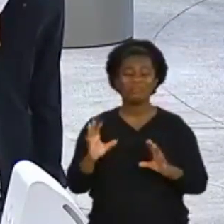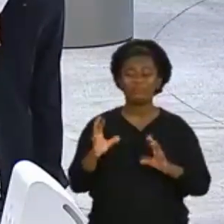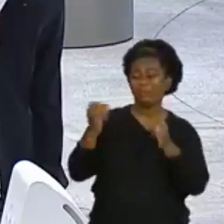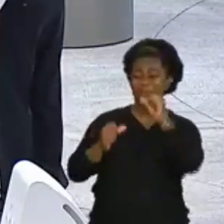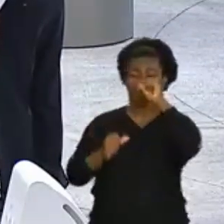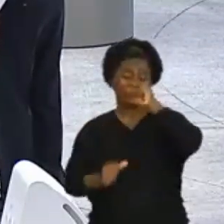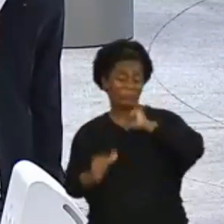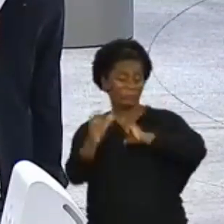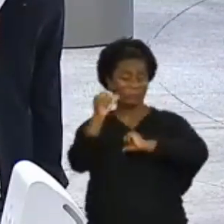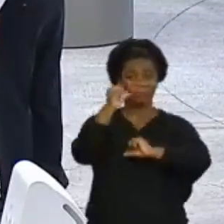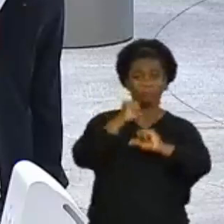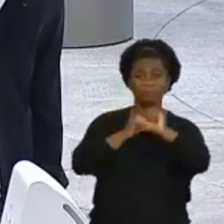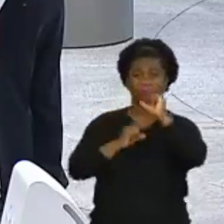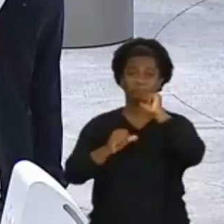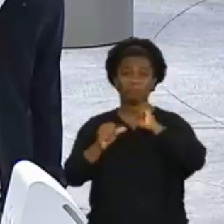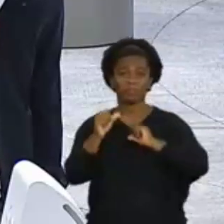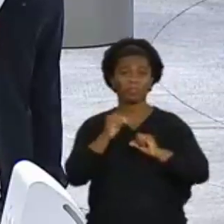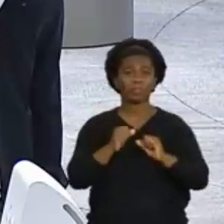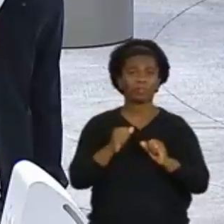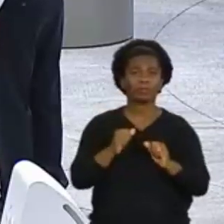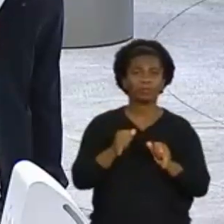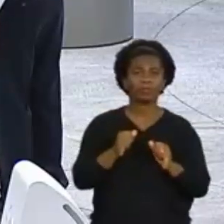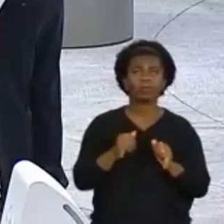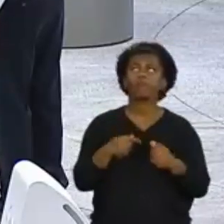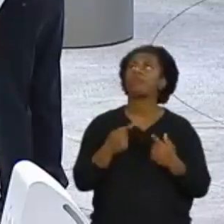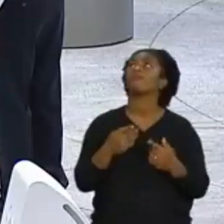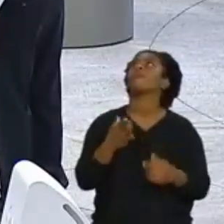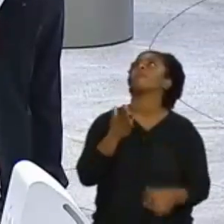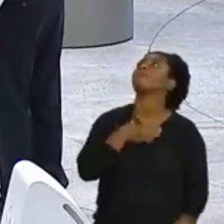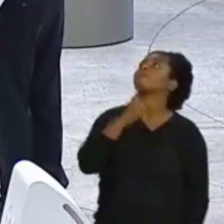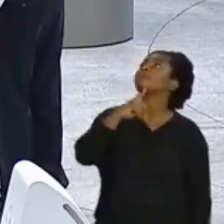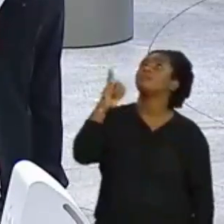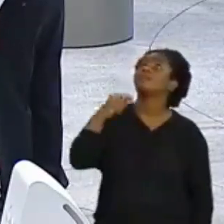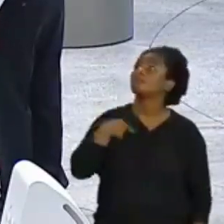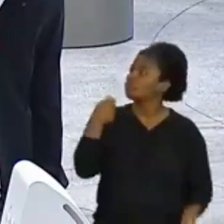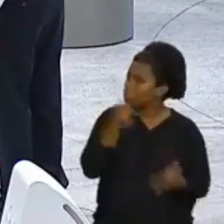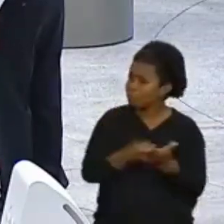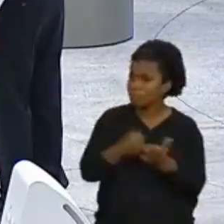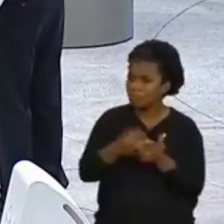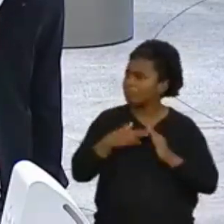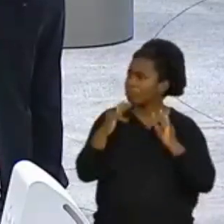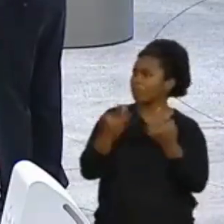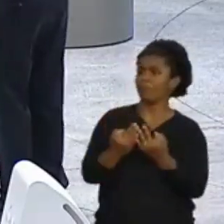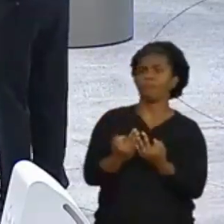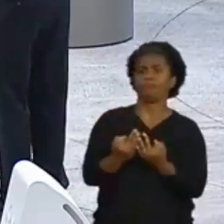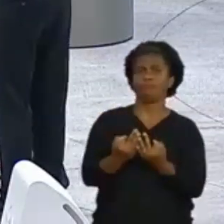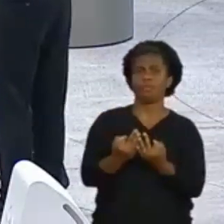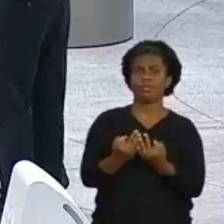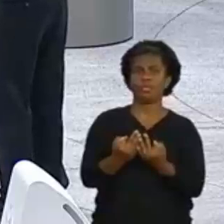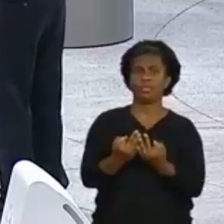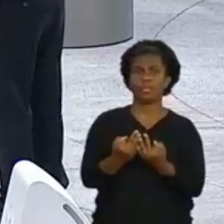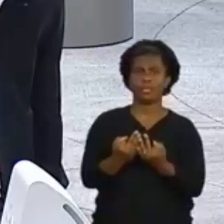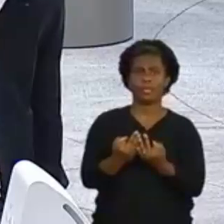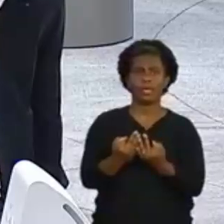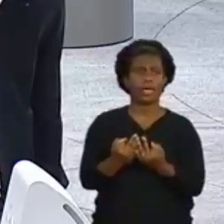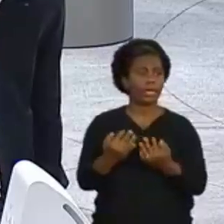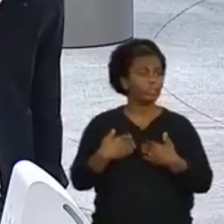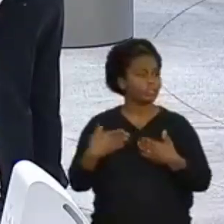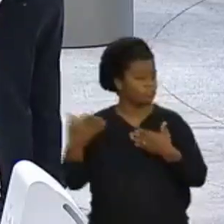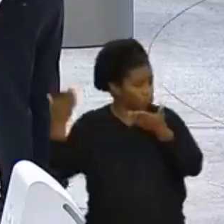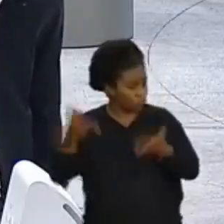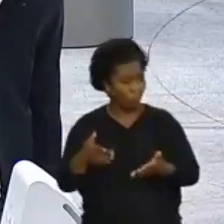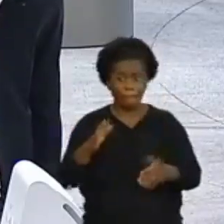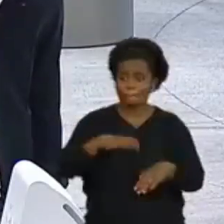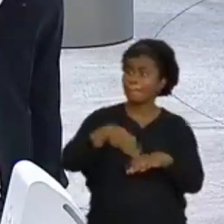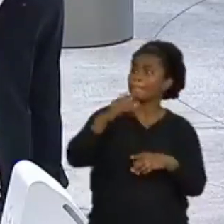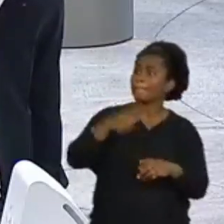bebia. E eu, meu Deus, Senhor, estou lutando pela minha família, eu tenho certeza. E vem mais um. Da minha vitória, agora vem mais